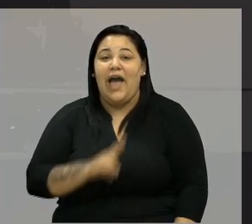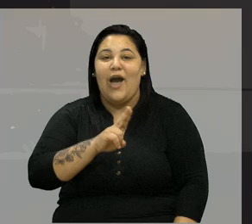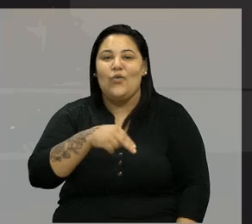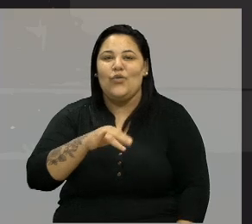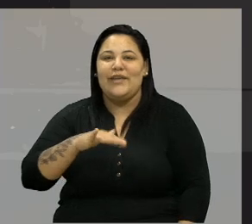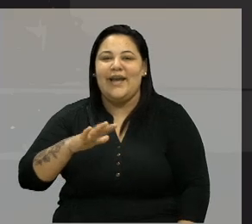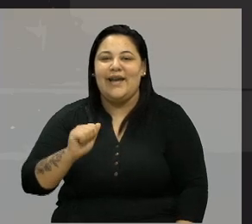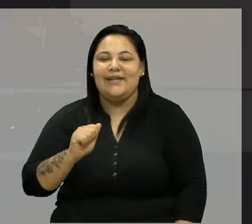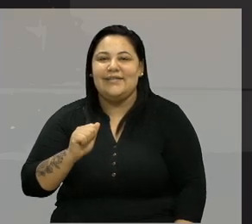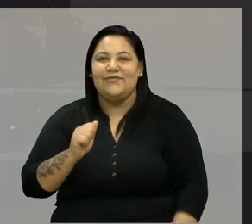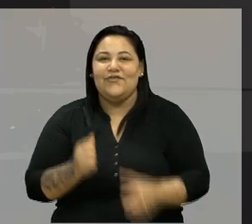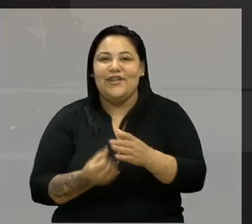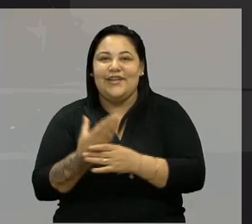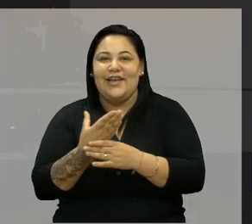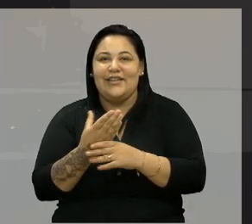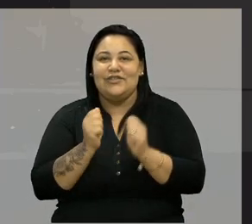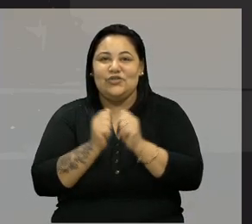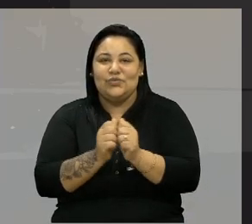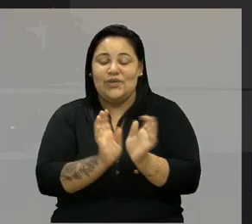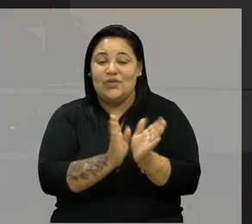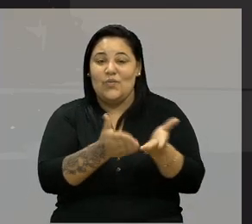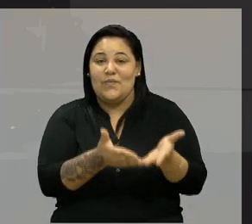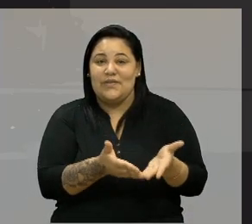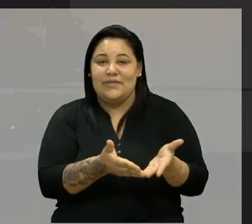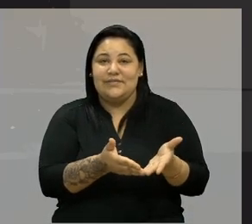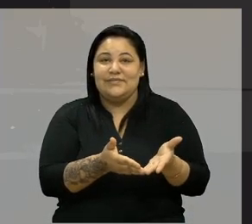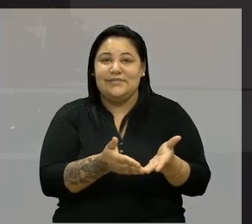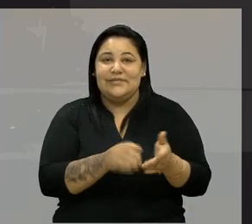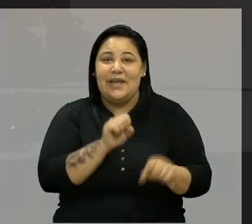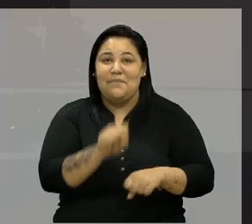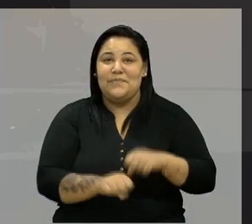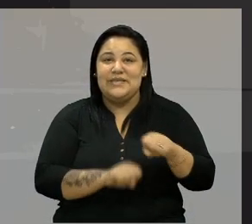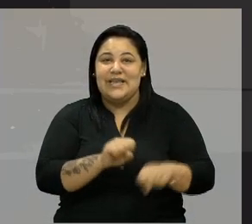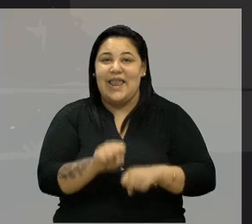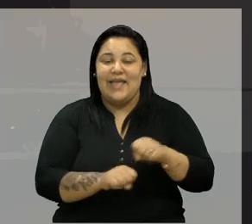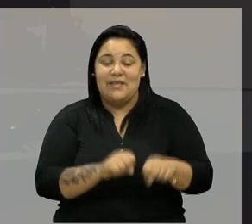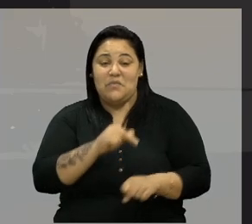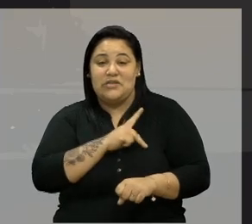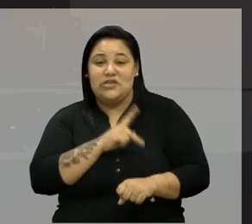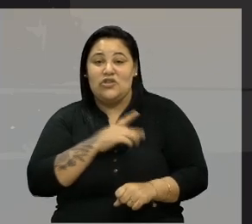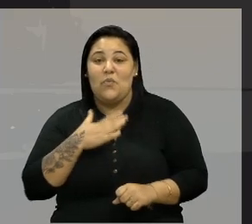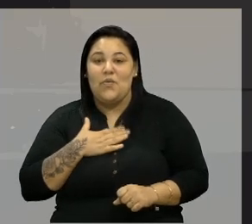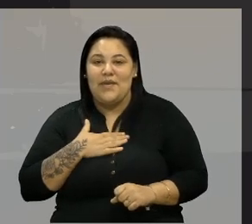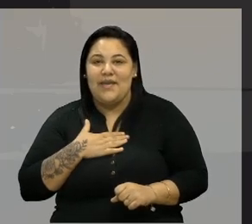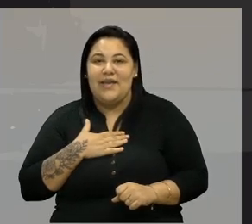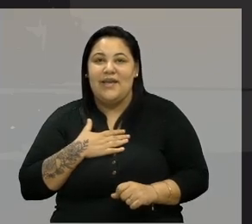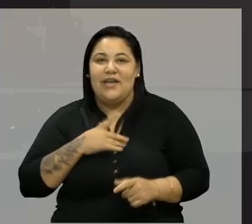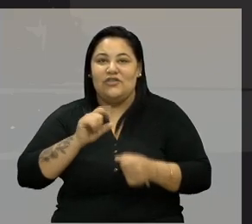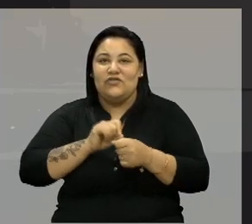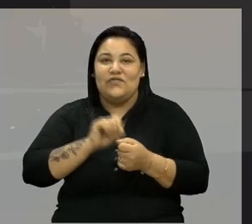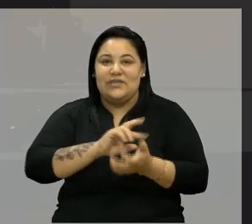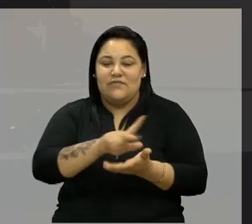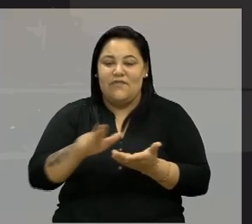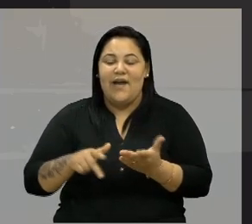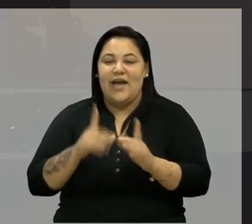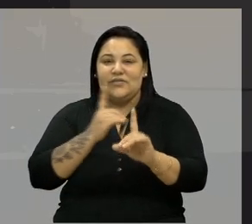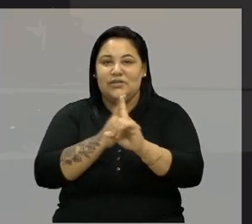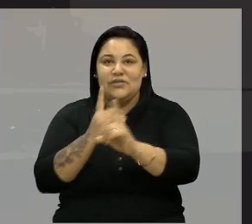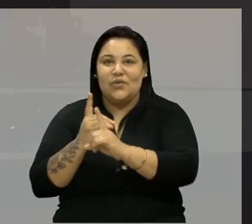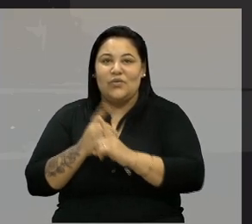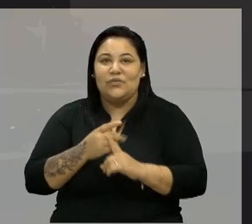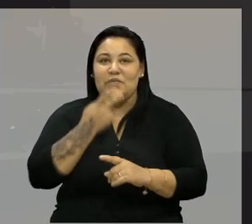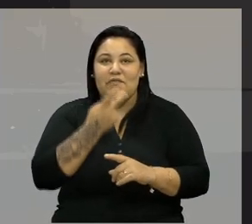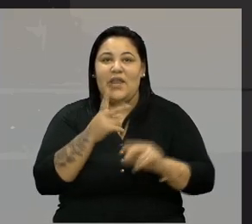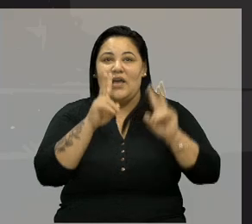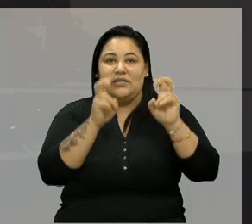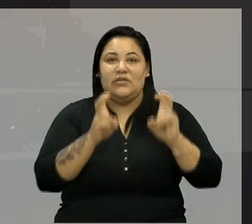né a comissão temporária da bicicleta que foi presidida por mim a gente fez uma série de encontros né para falar sobre o